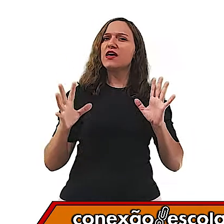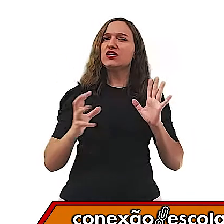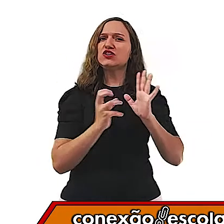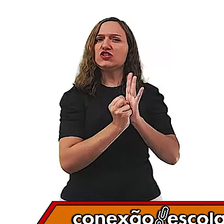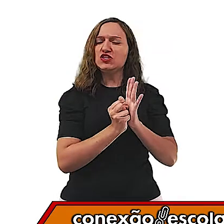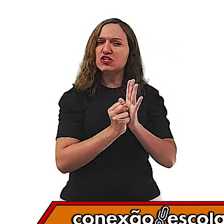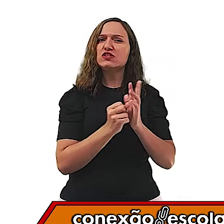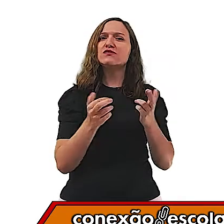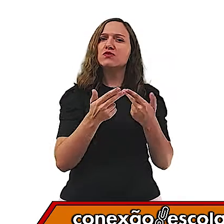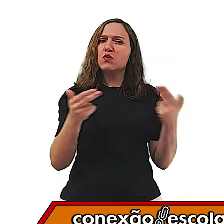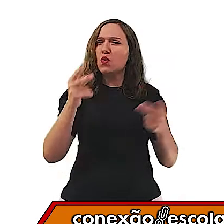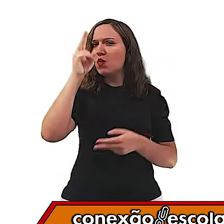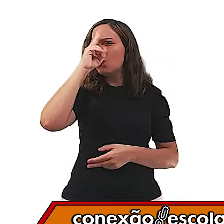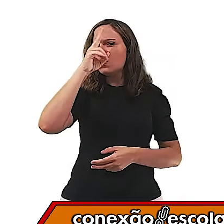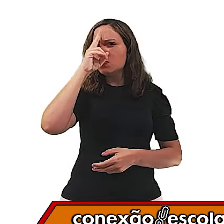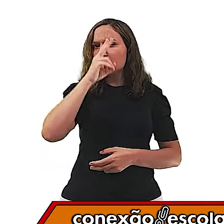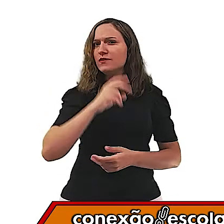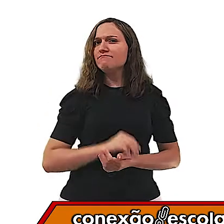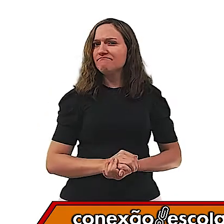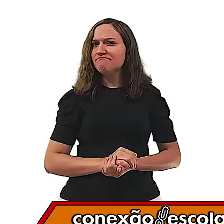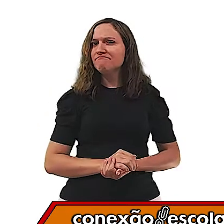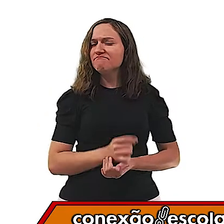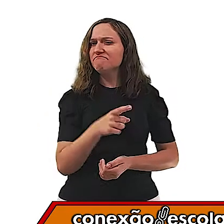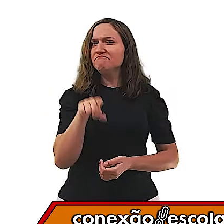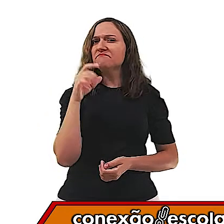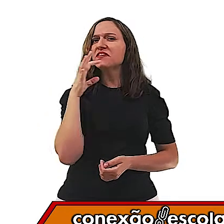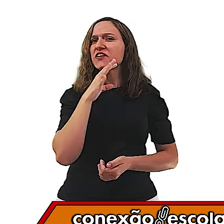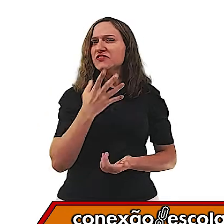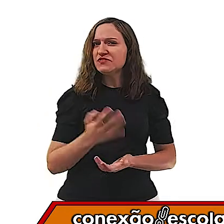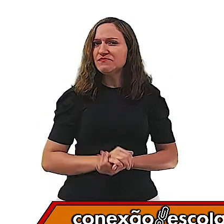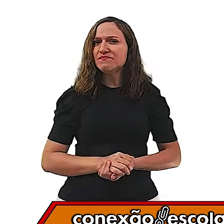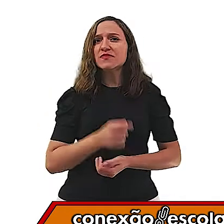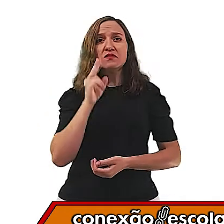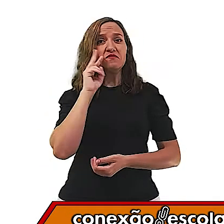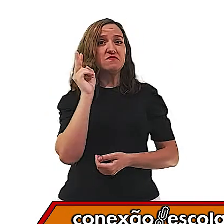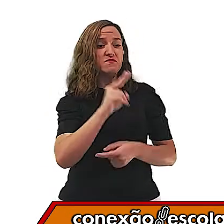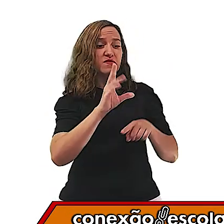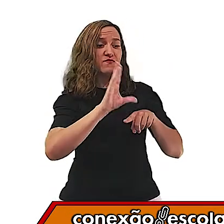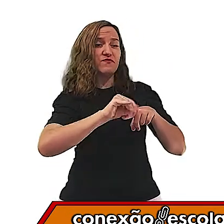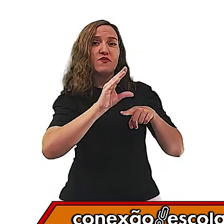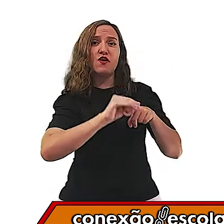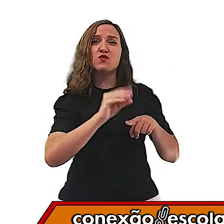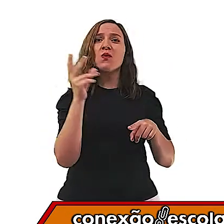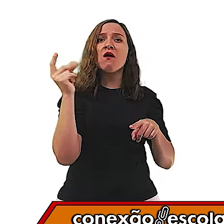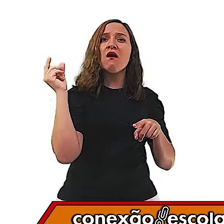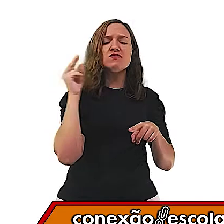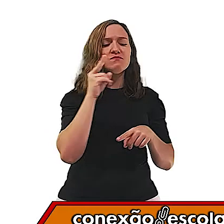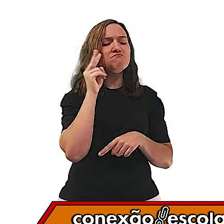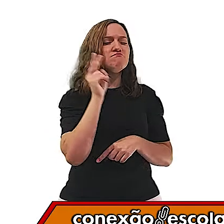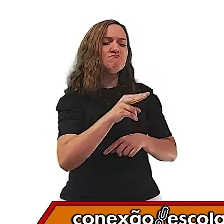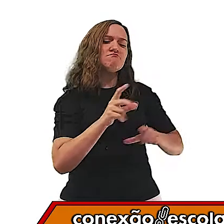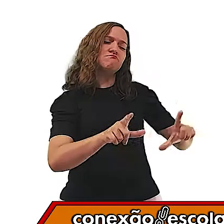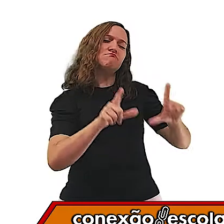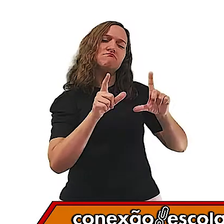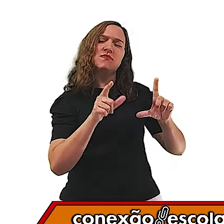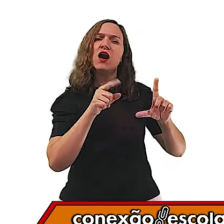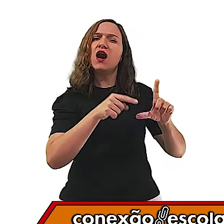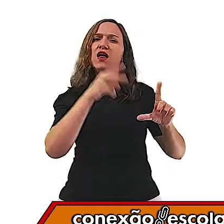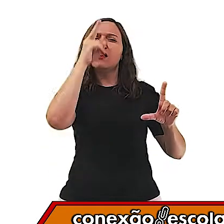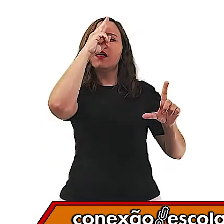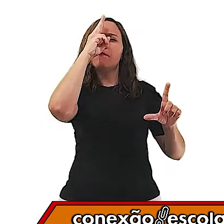alguma coisa da história? Será que observando ela, nós podemos observar a época que